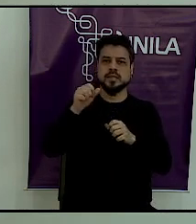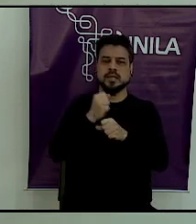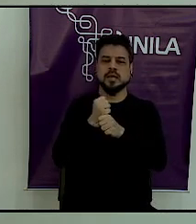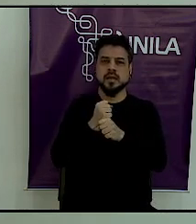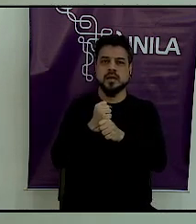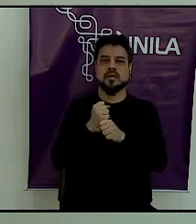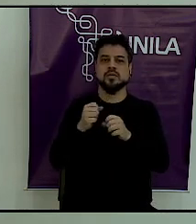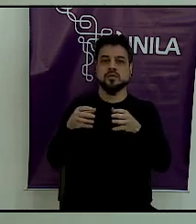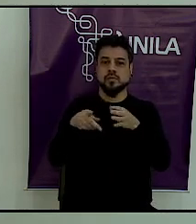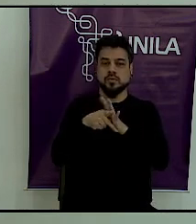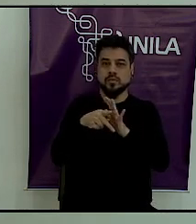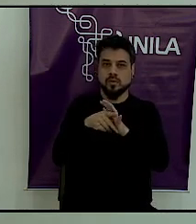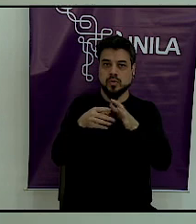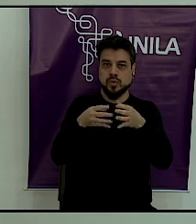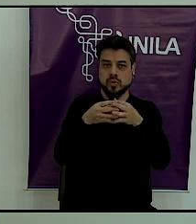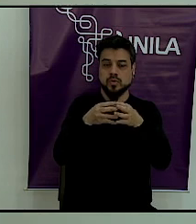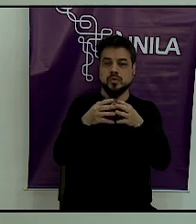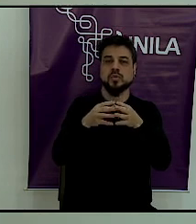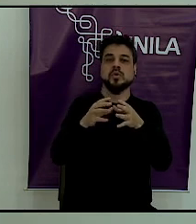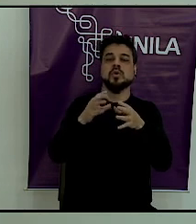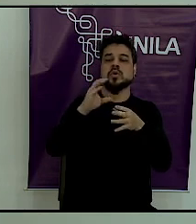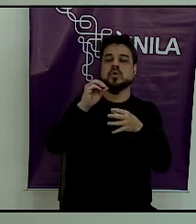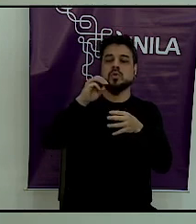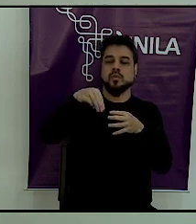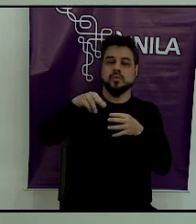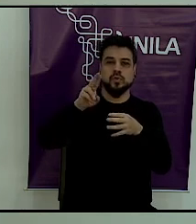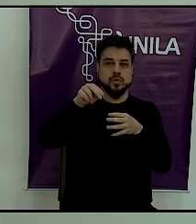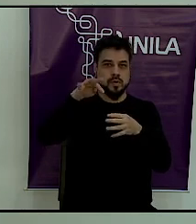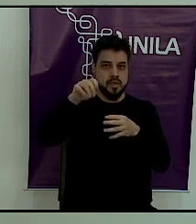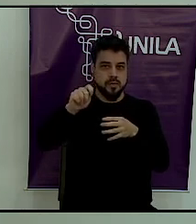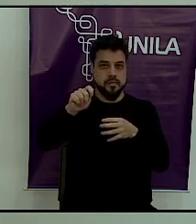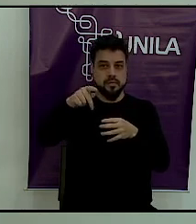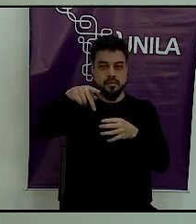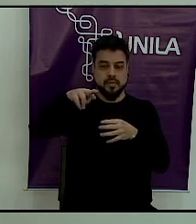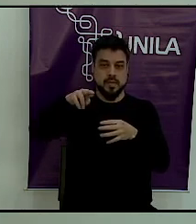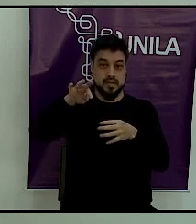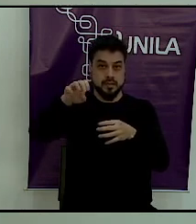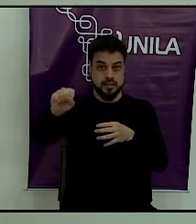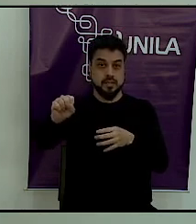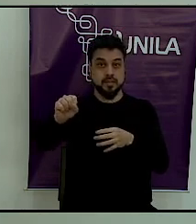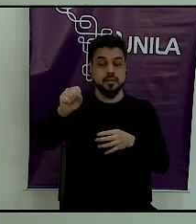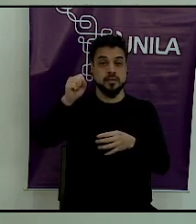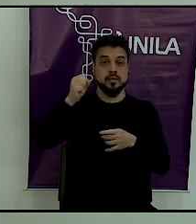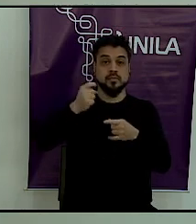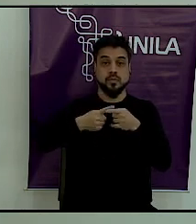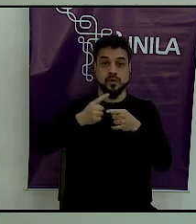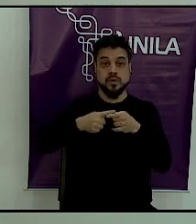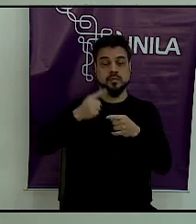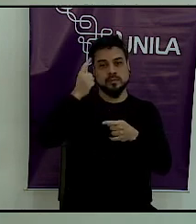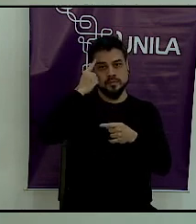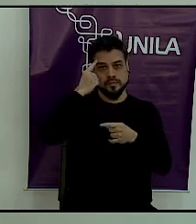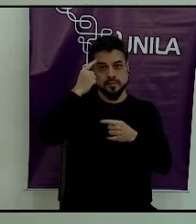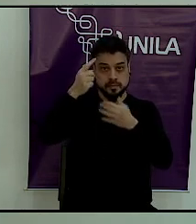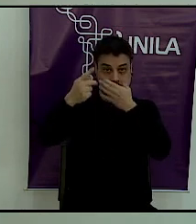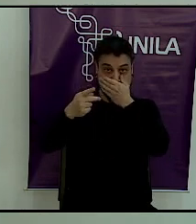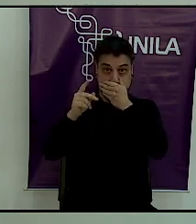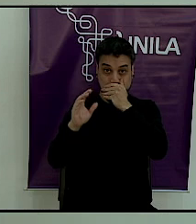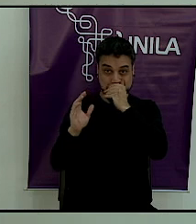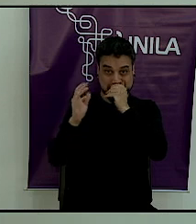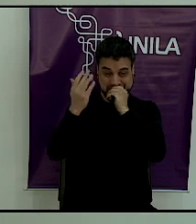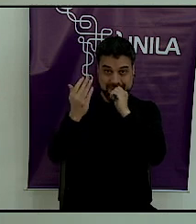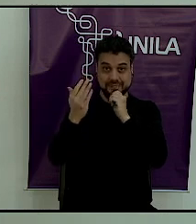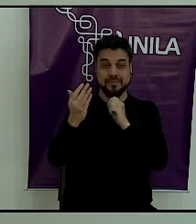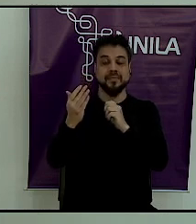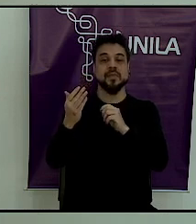da Coluna Prestes aqui nesta universidade? Porque nós consideramos que este